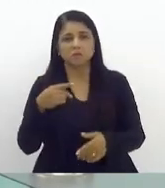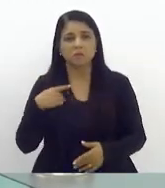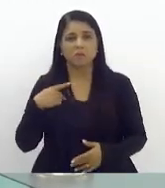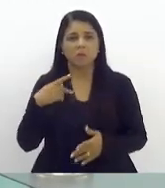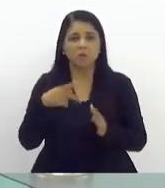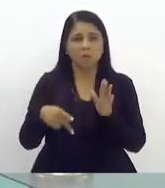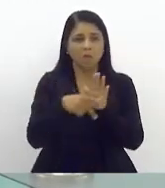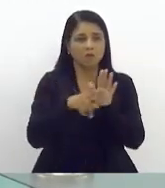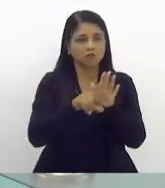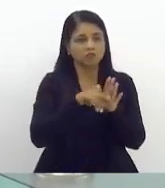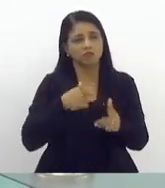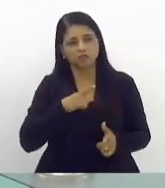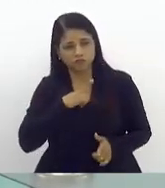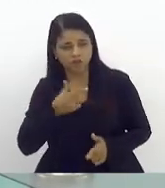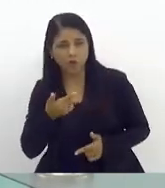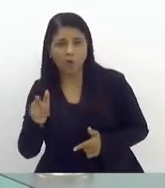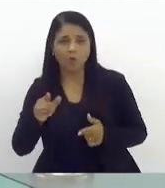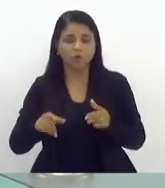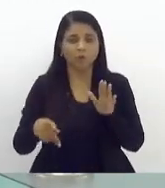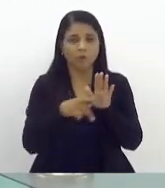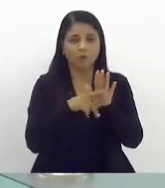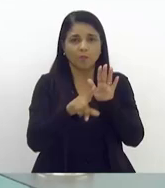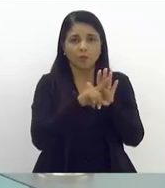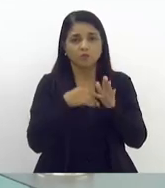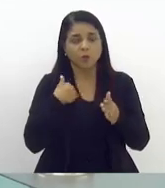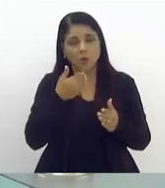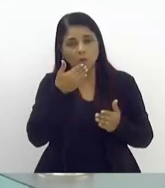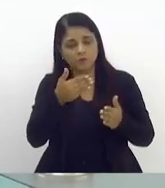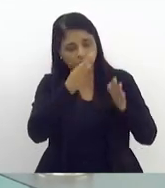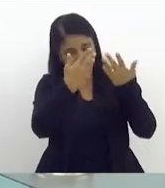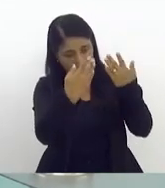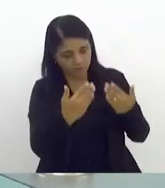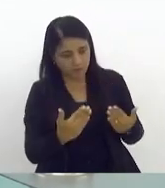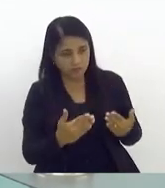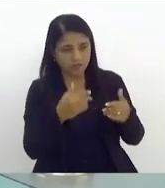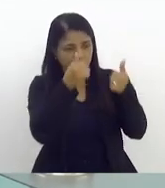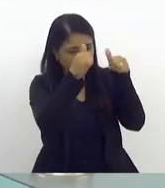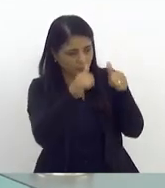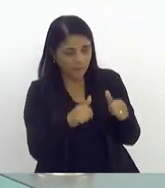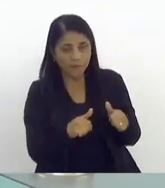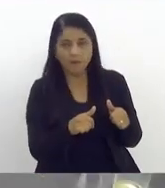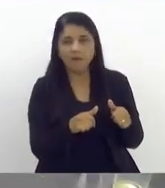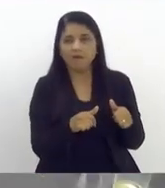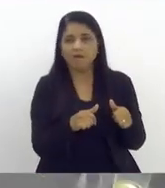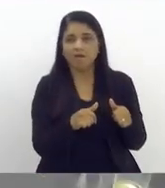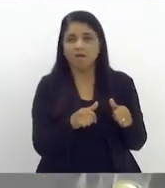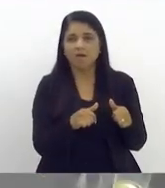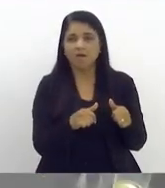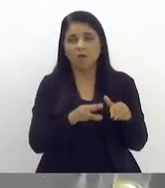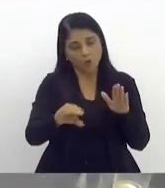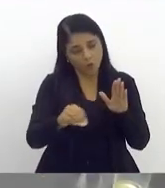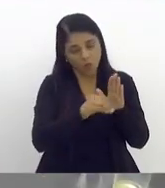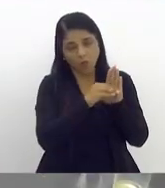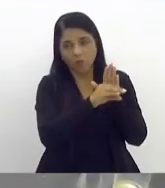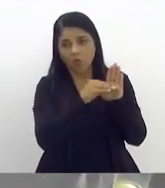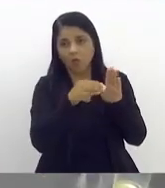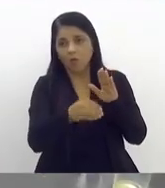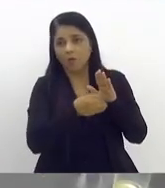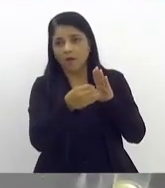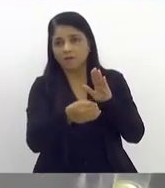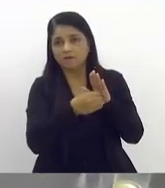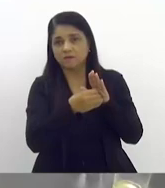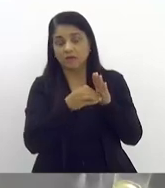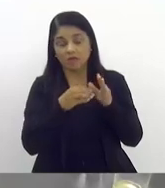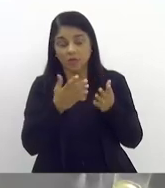mas já tinha outro. Então, eu queria pedir vista para não ser... Vossa Excelência quer pedir vista ou quer não, mudar o parecer pela prejudicabilidade? Não, mas eu quero